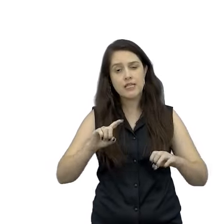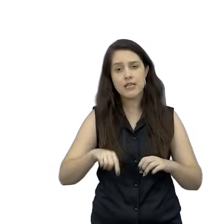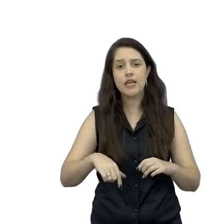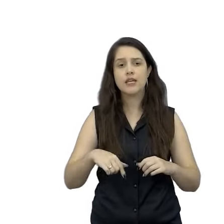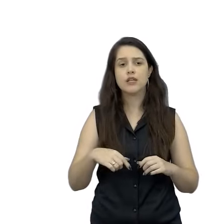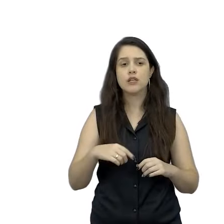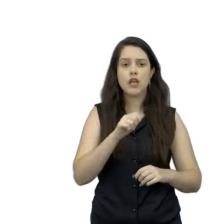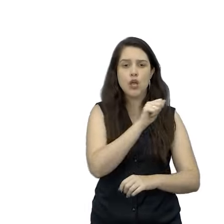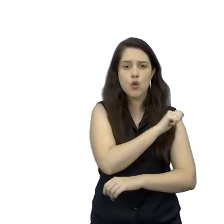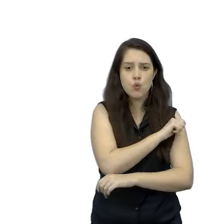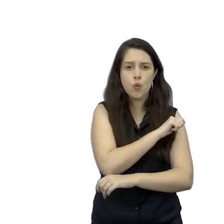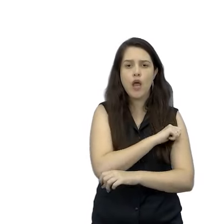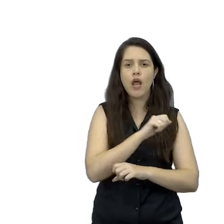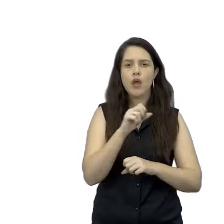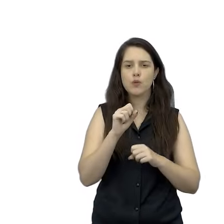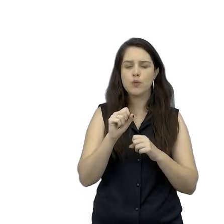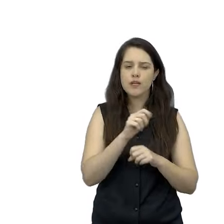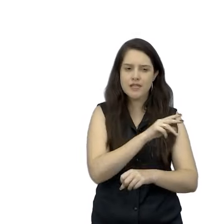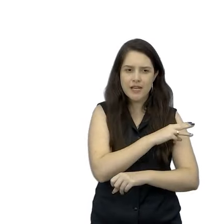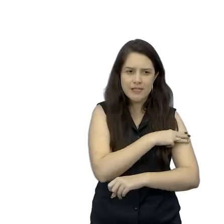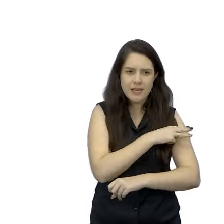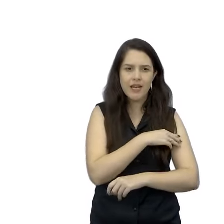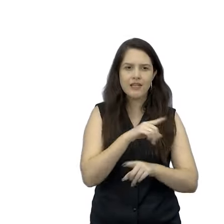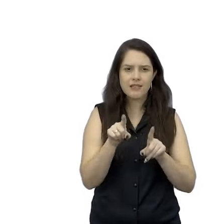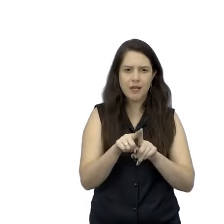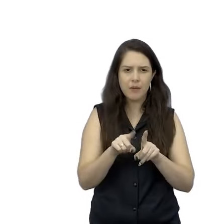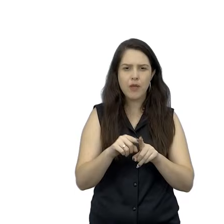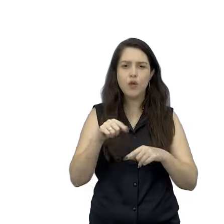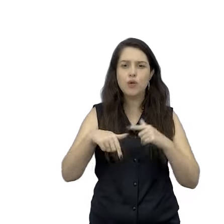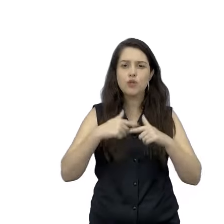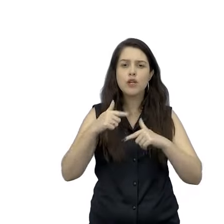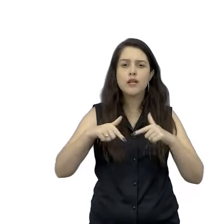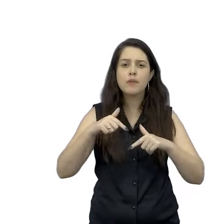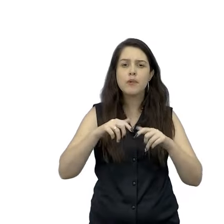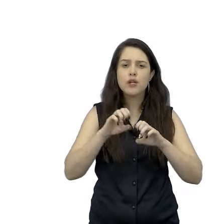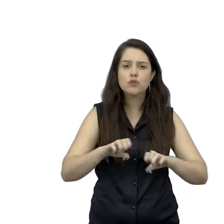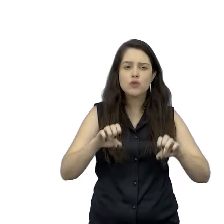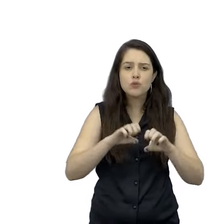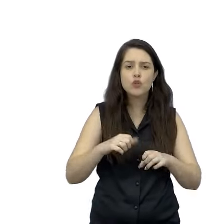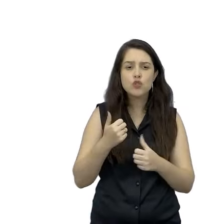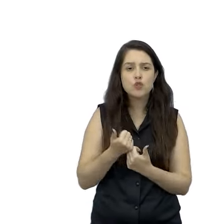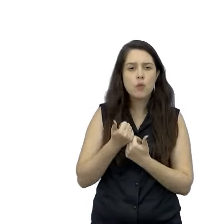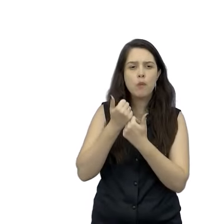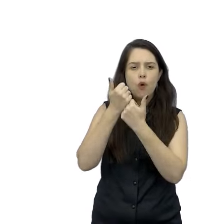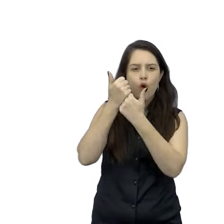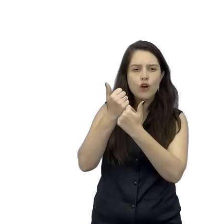né, no ano em série, como as anteriores, quando a gente trabalha as habilidades de suporte, né, que são